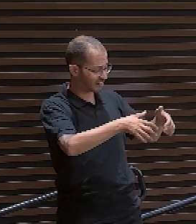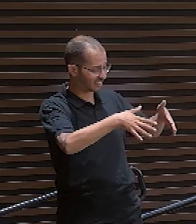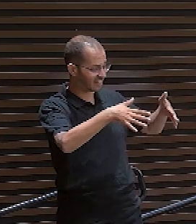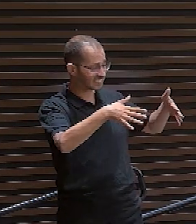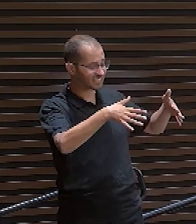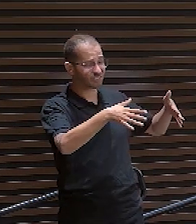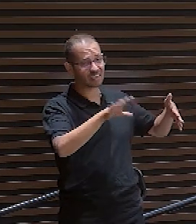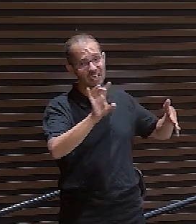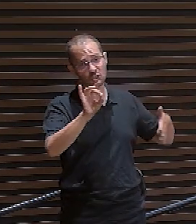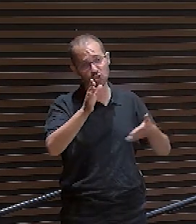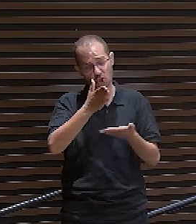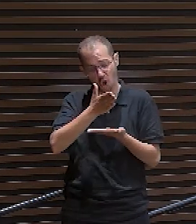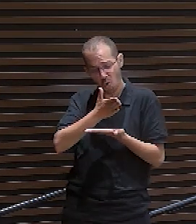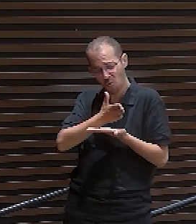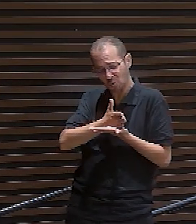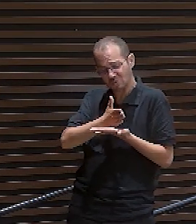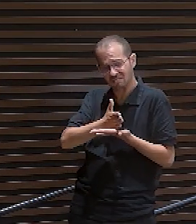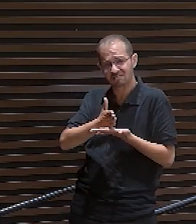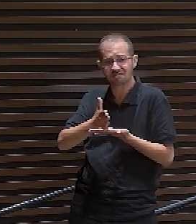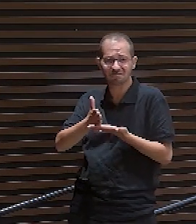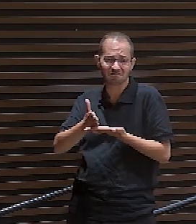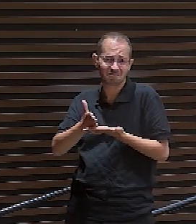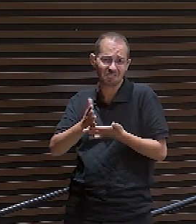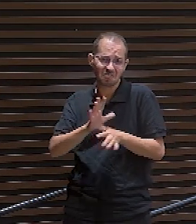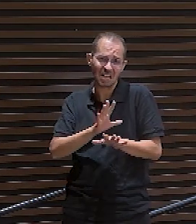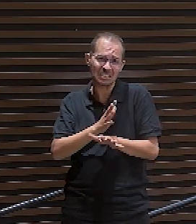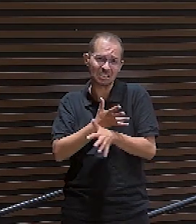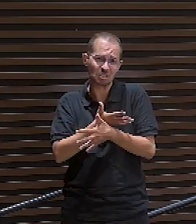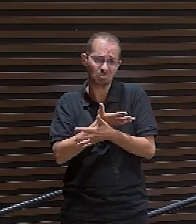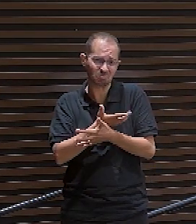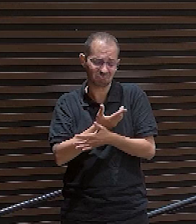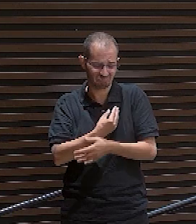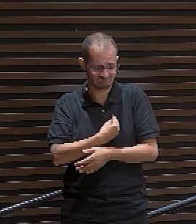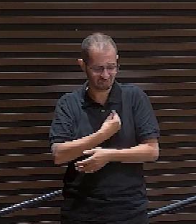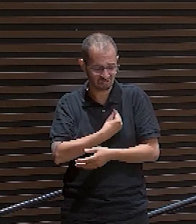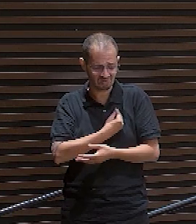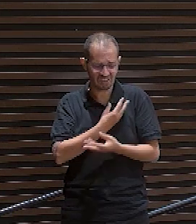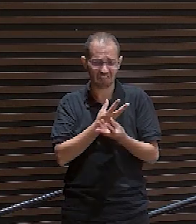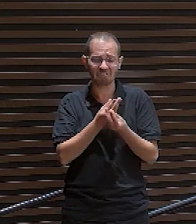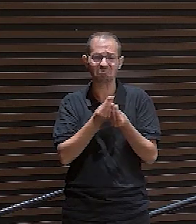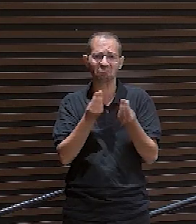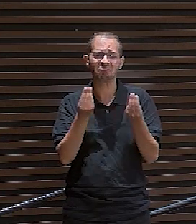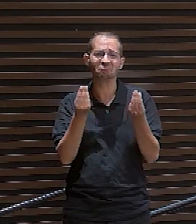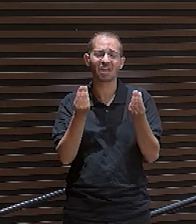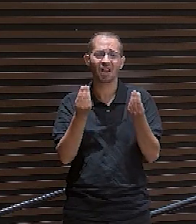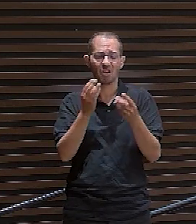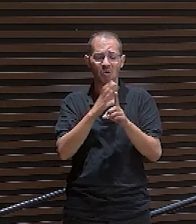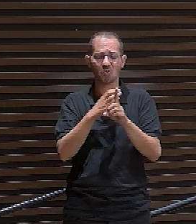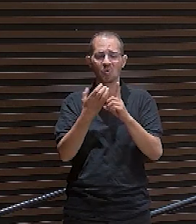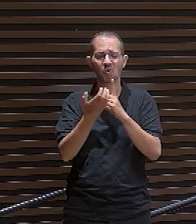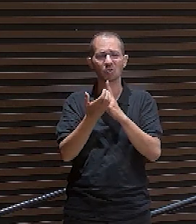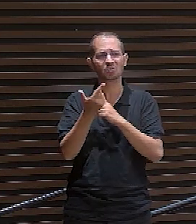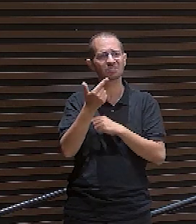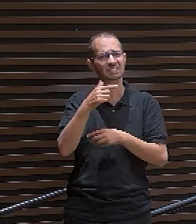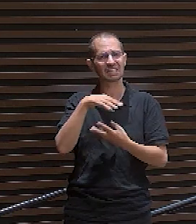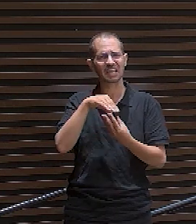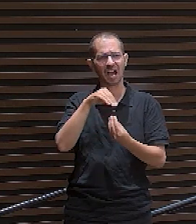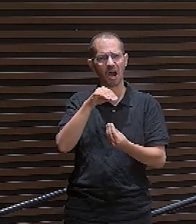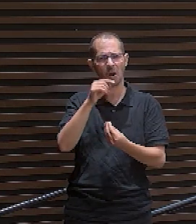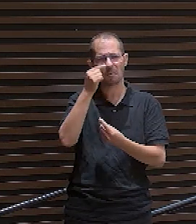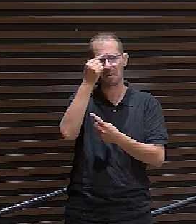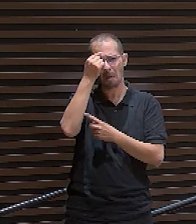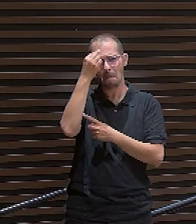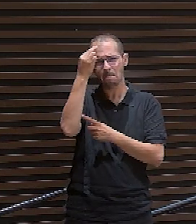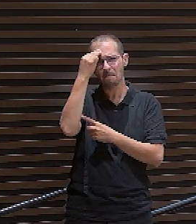um ato, vazio, sem vida, culto sem alma, sem mente,